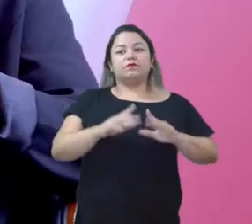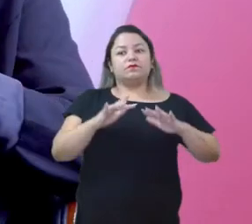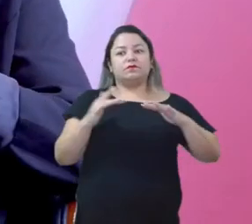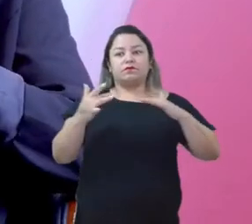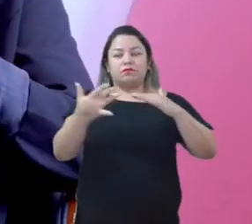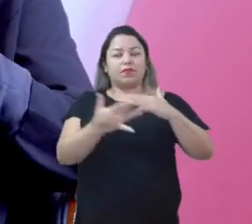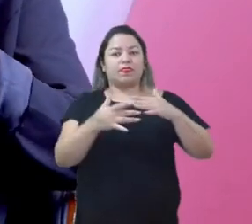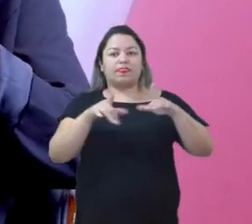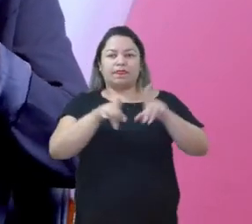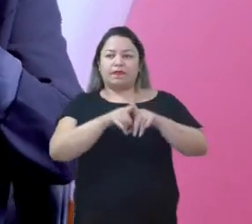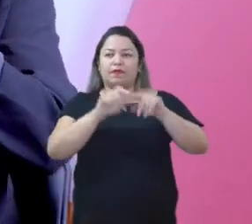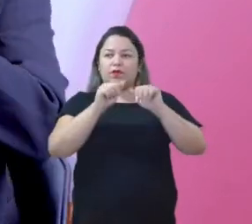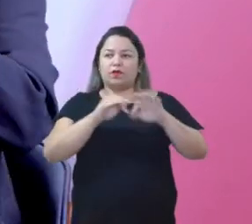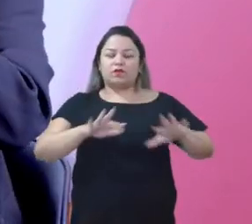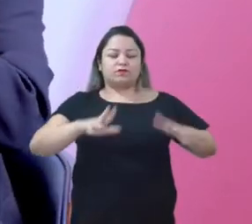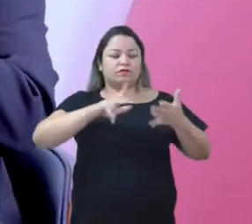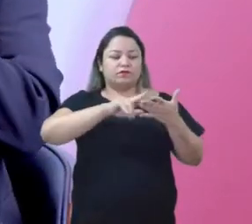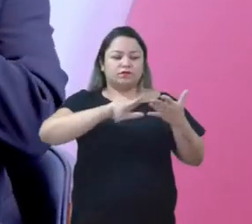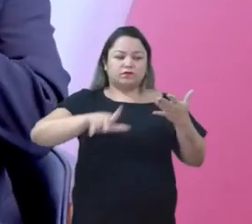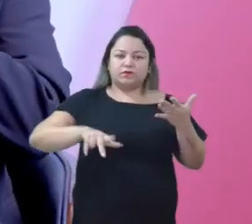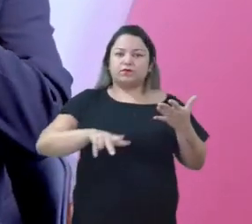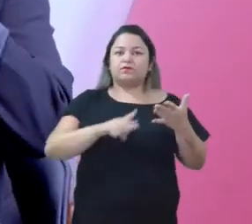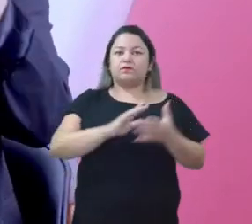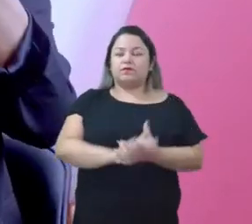tomadas aí por diversas